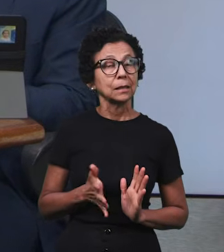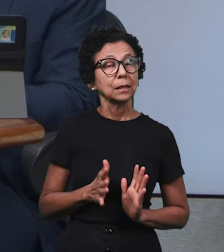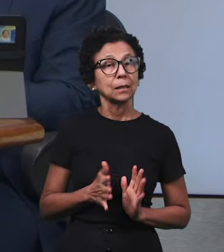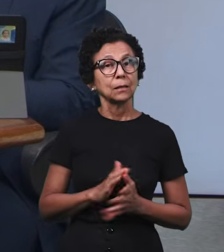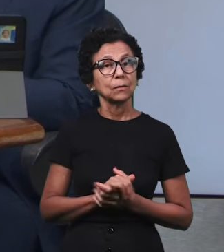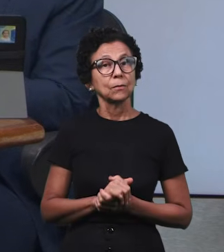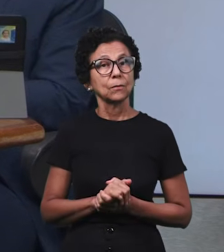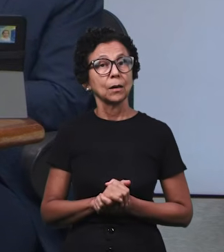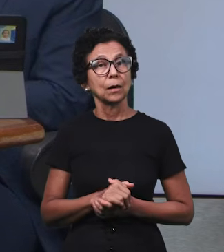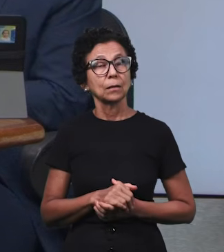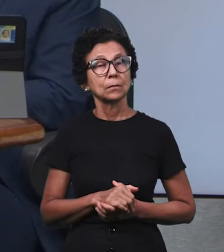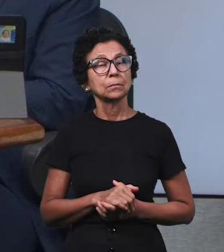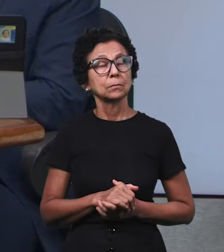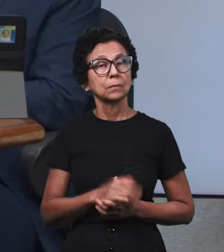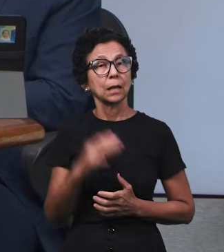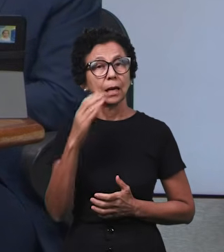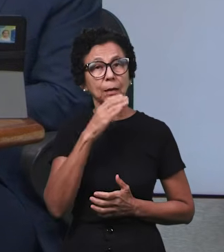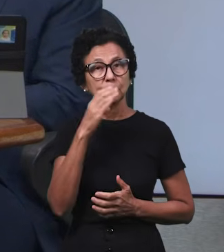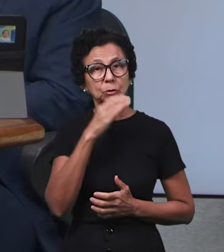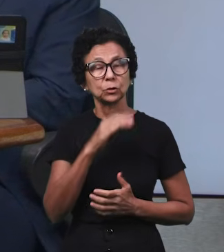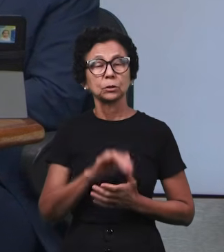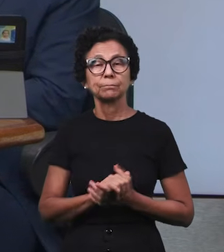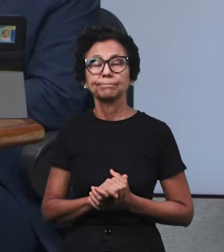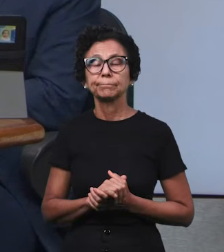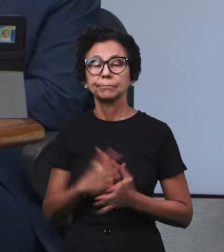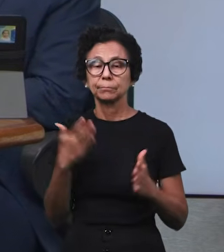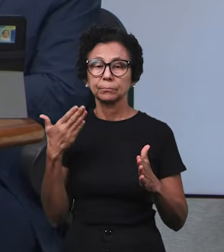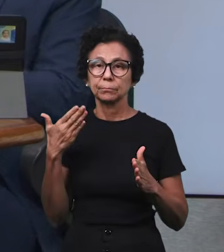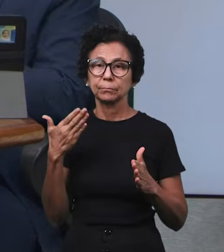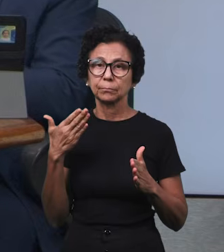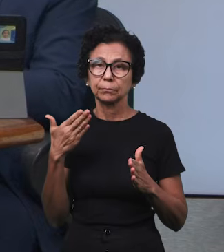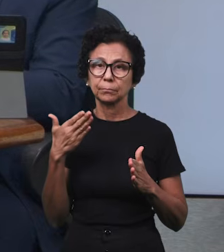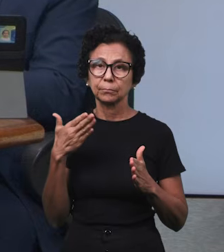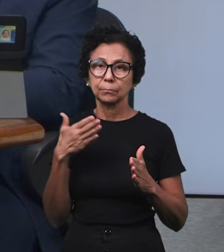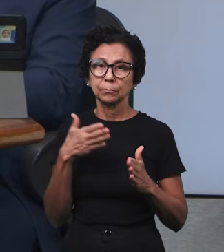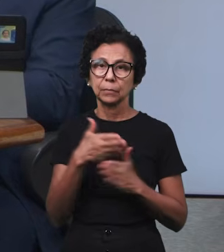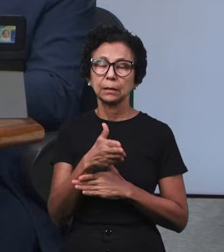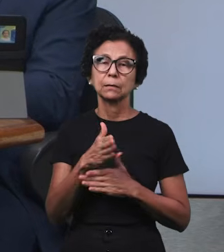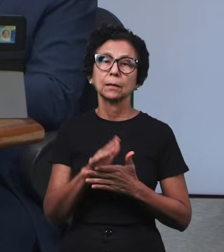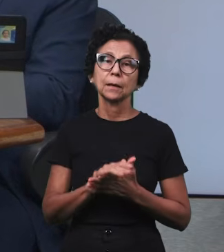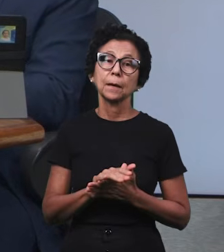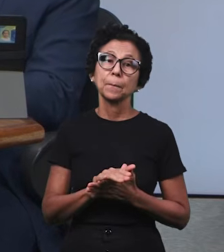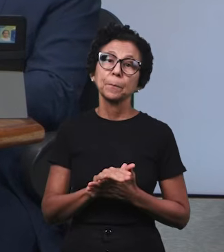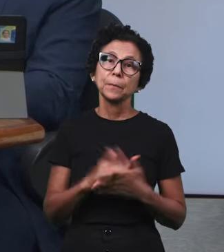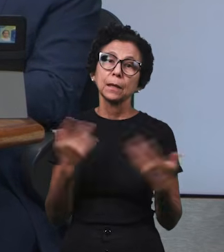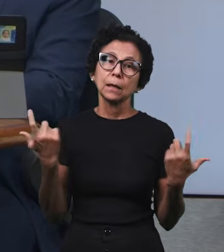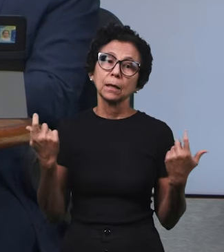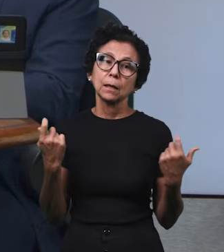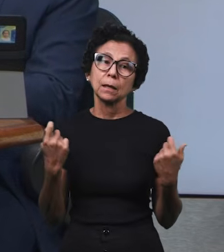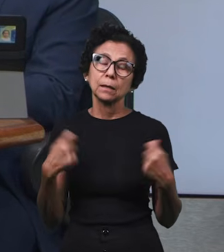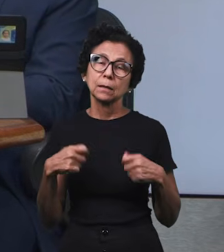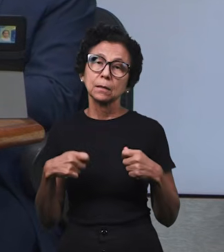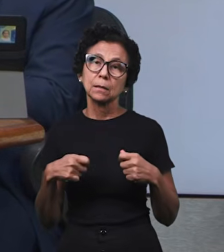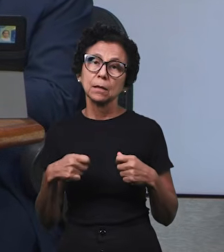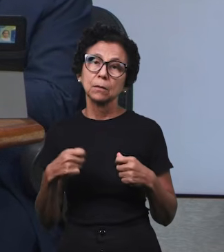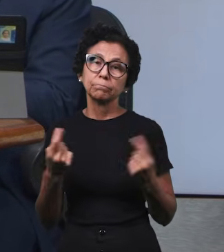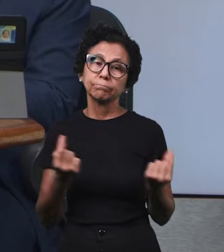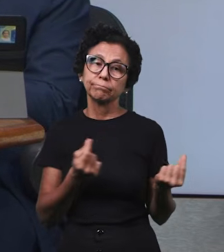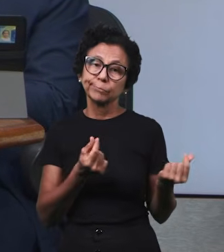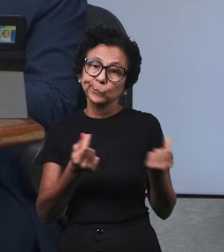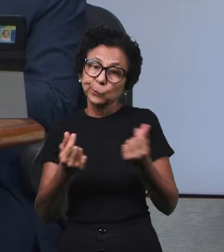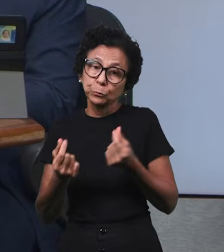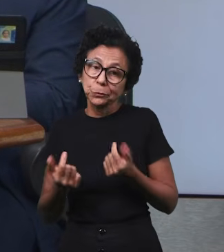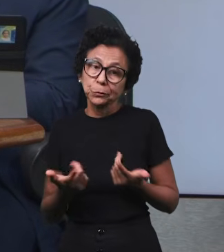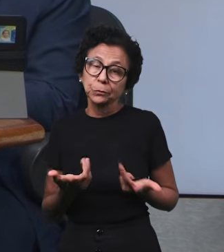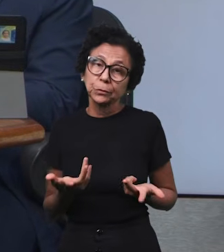vão entrar como primeira linha em pouco tempo. Acho que precisa um pouquinho de redução de custo